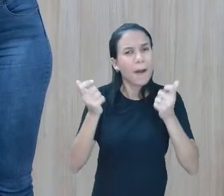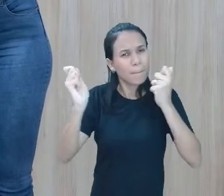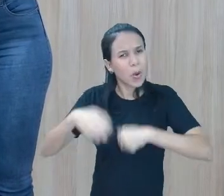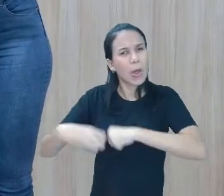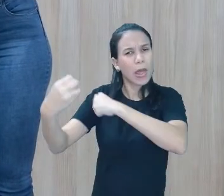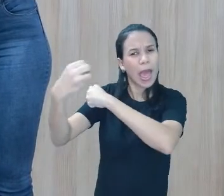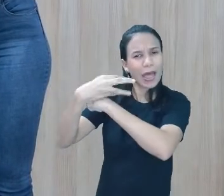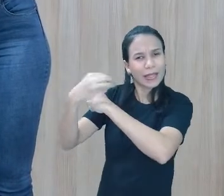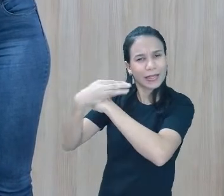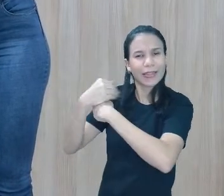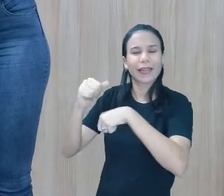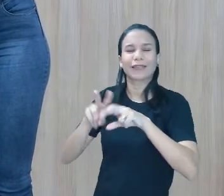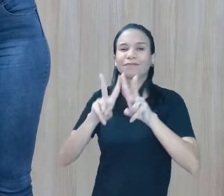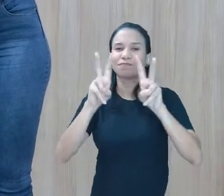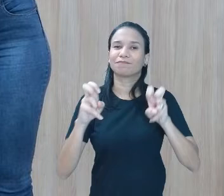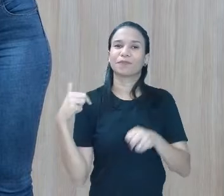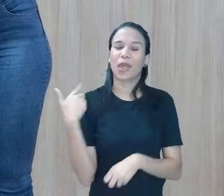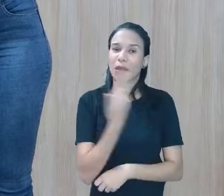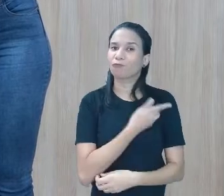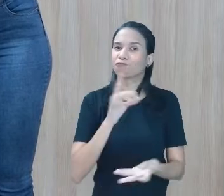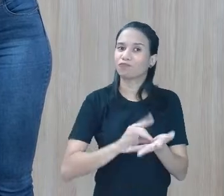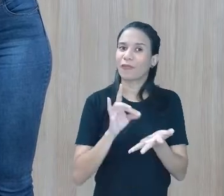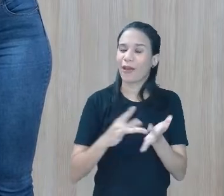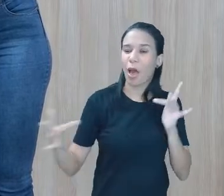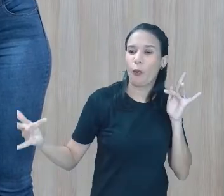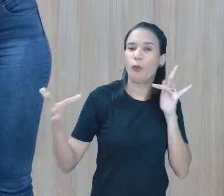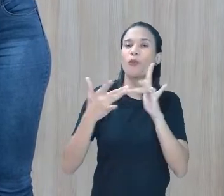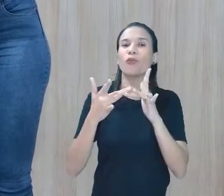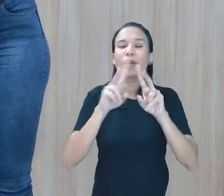mandem sugestões para a gente, para que a gente possa cada